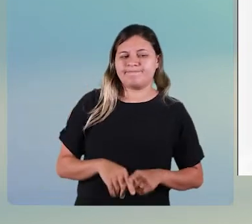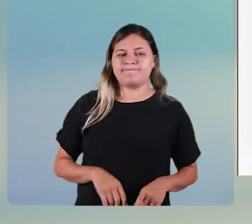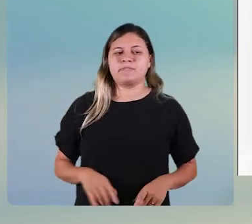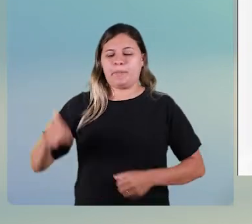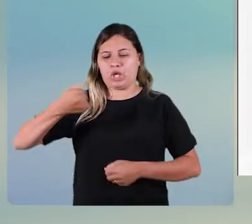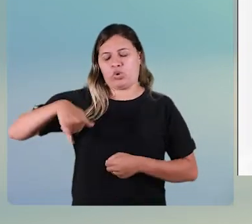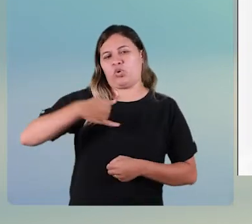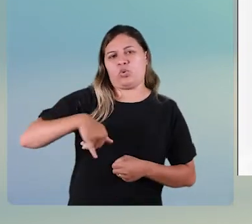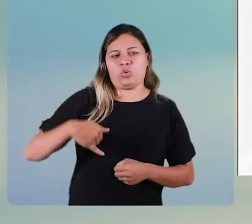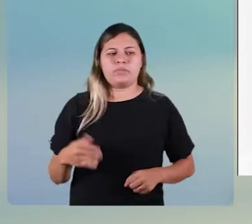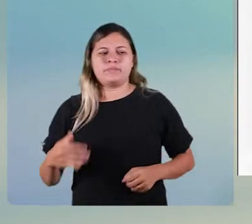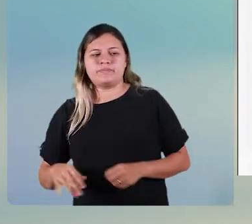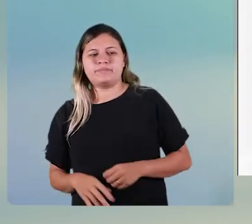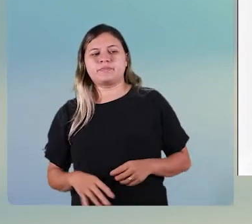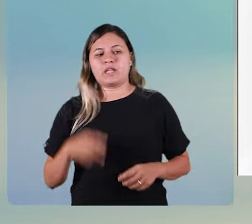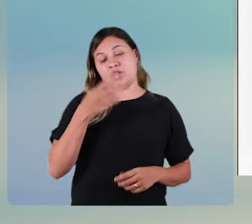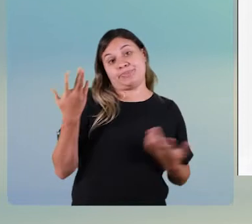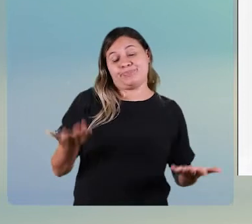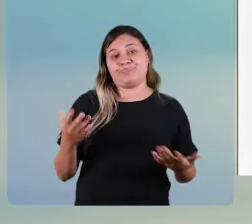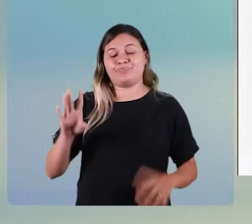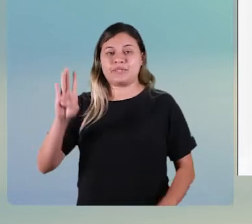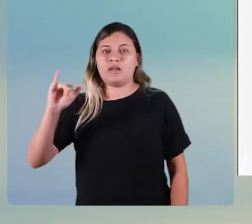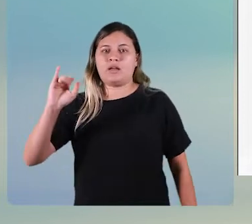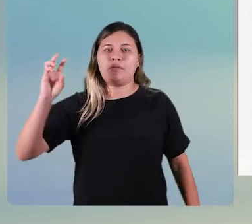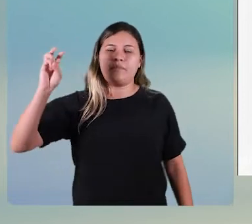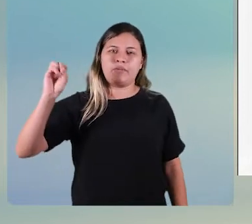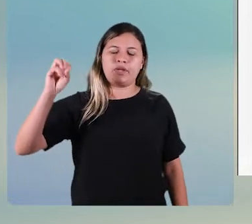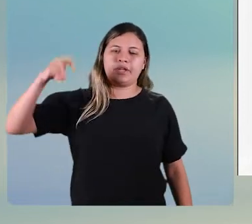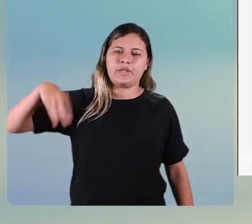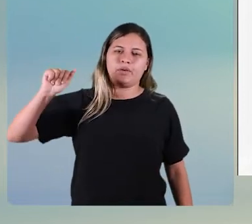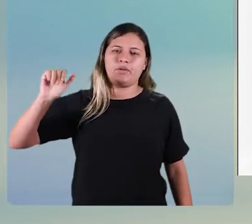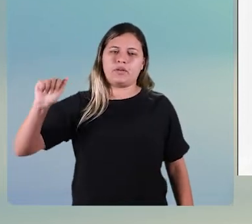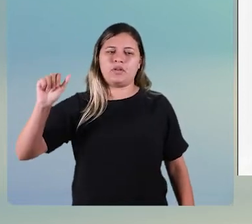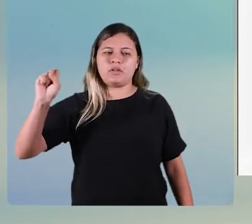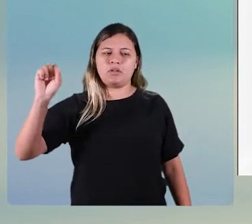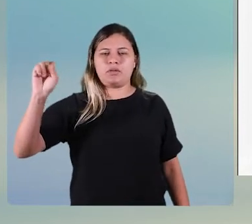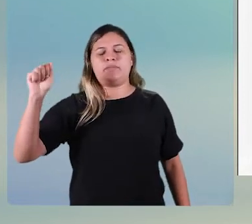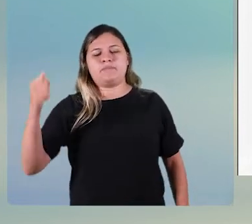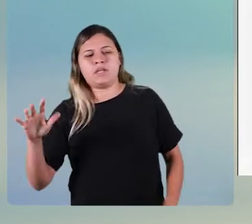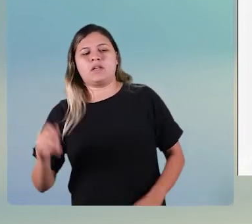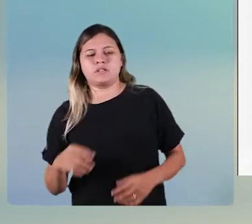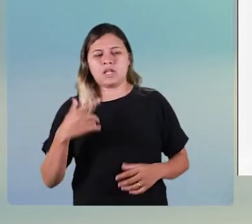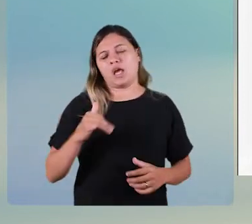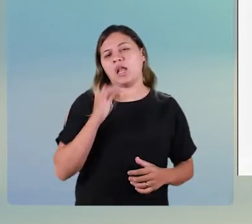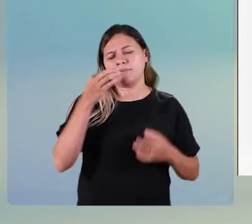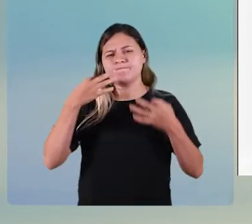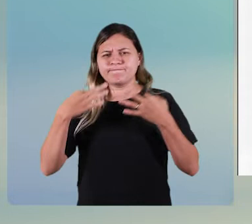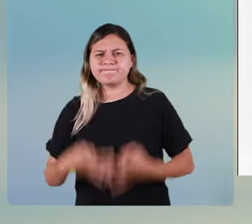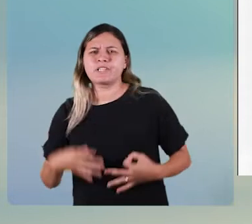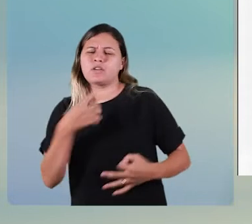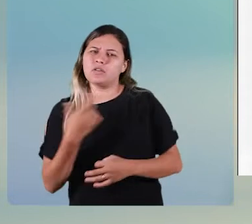derivados do petróleo, tá? A biomassa é uma fonte renovável e barata, tá? De geração de energia, por isso considerada uma alternativa